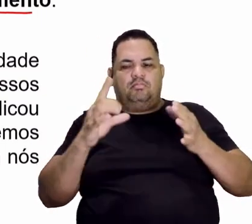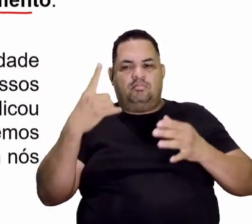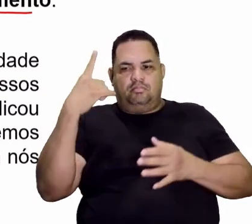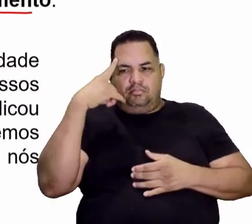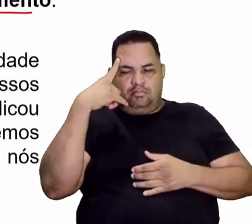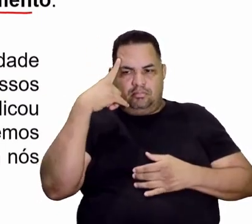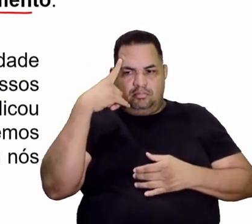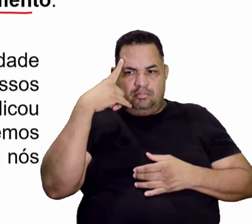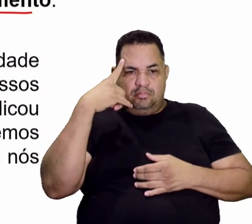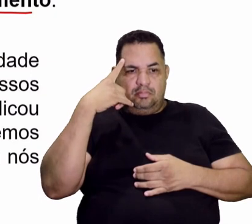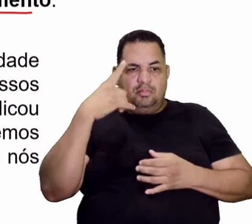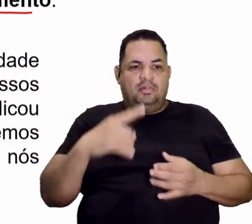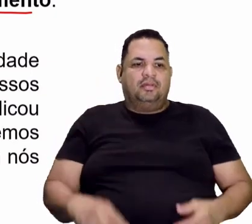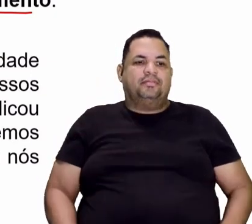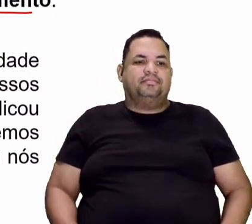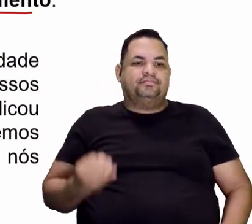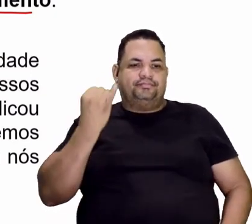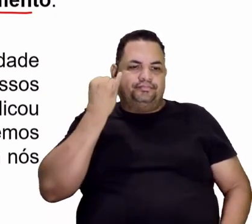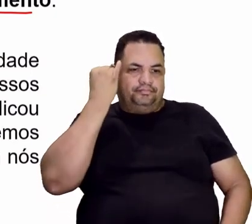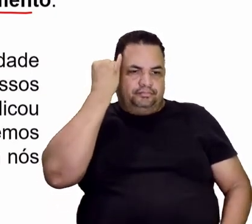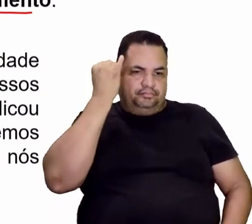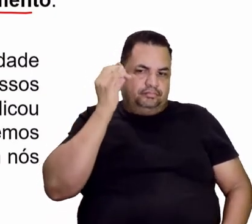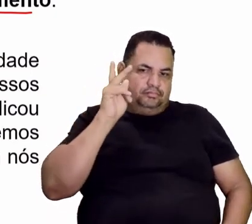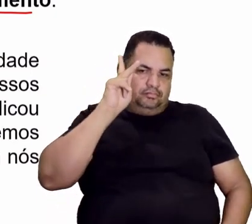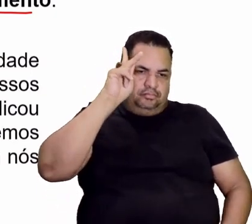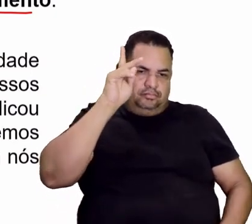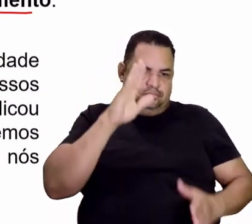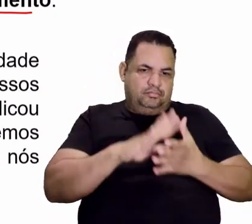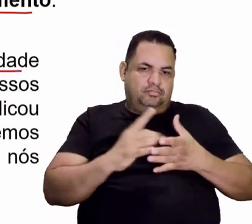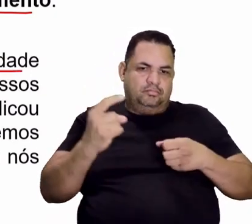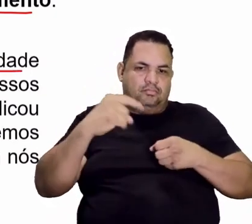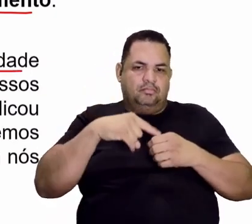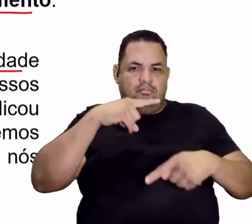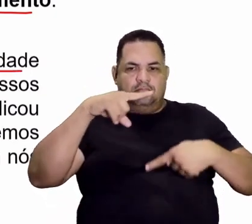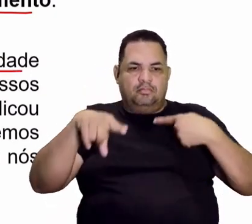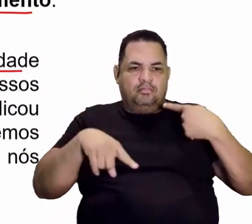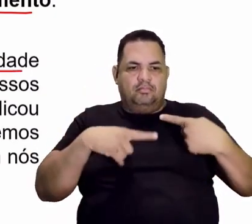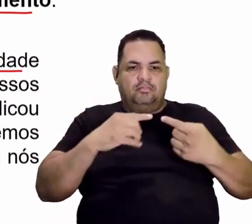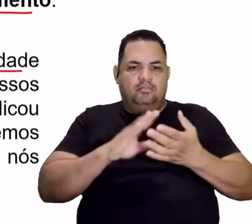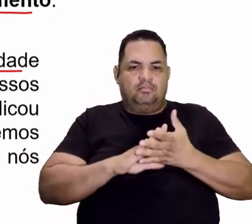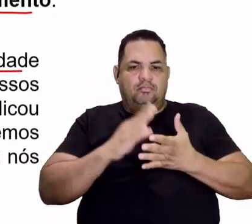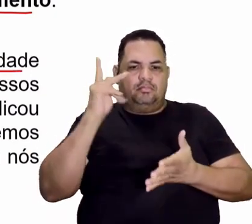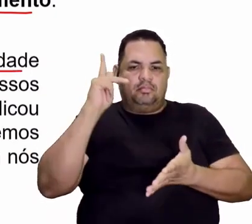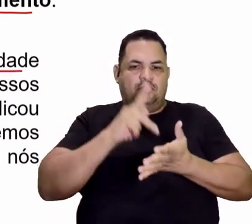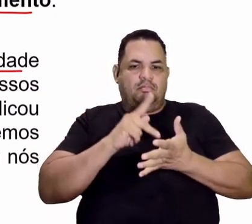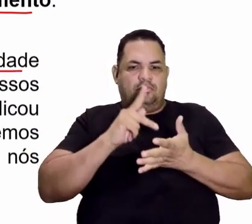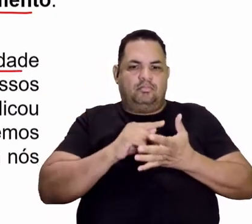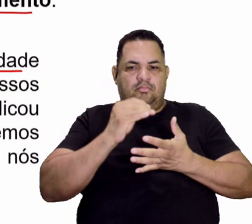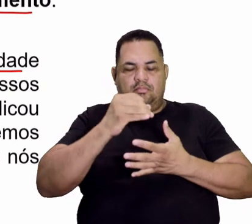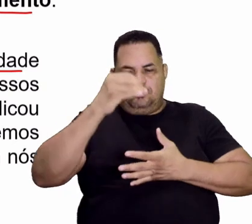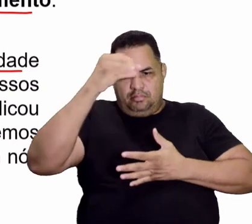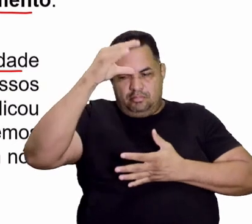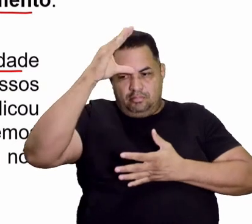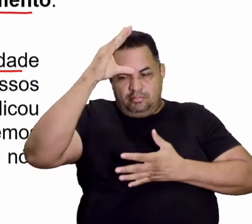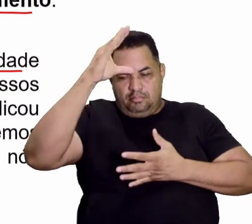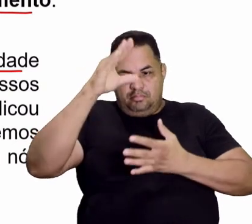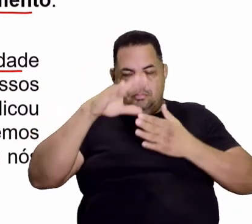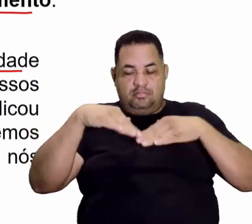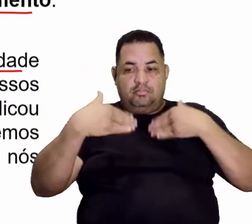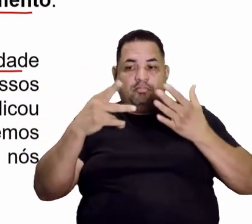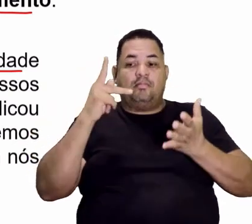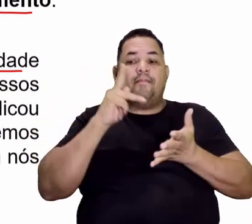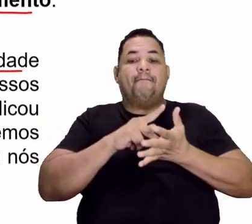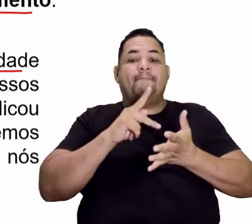de pensamento. Kant voltou seu interesse para a questão da legitimidade do conhecimento. Qual